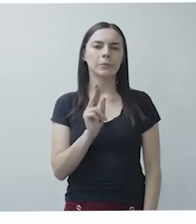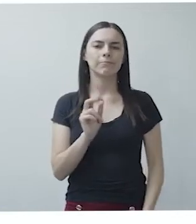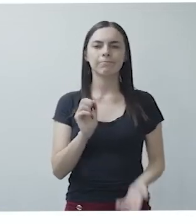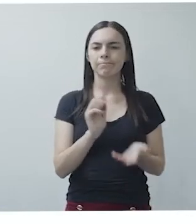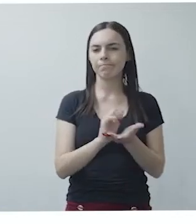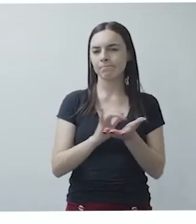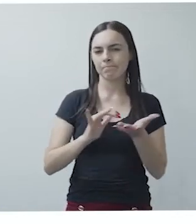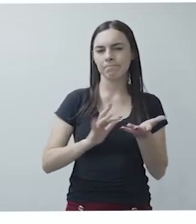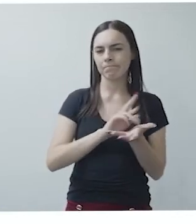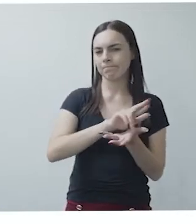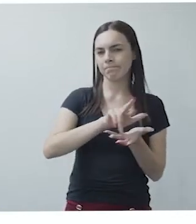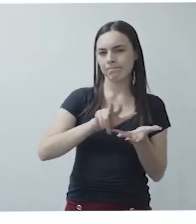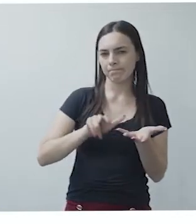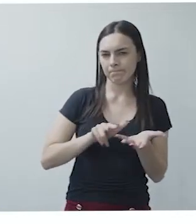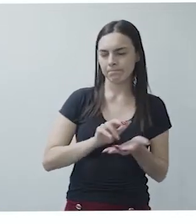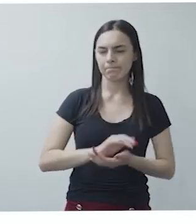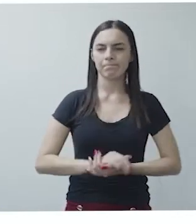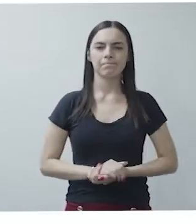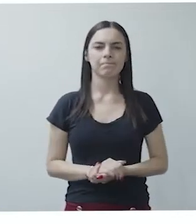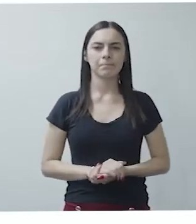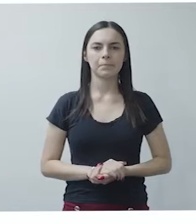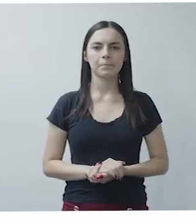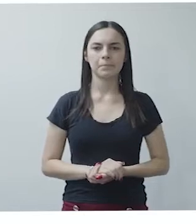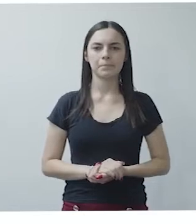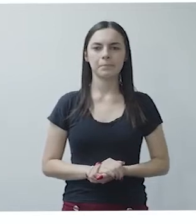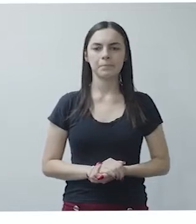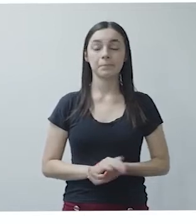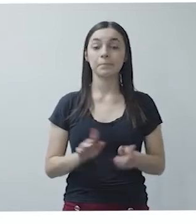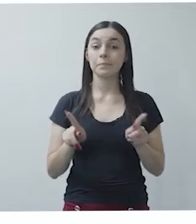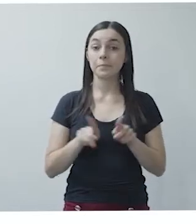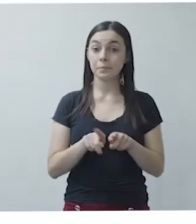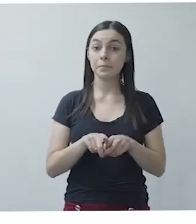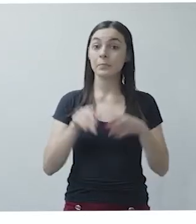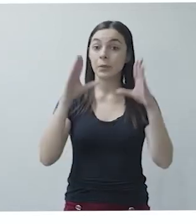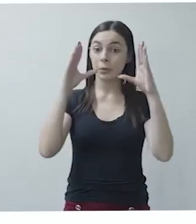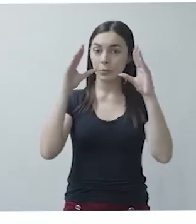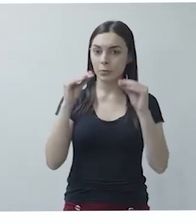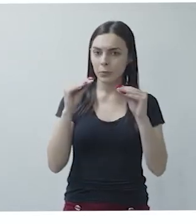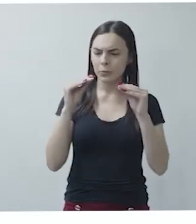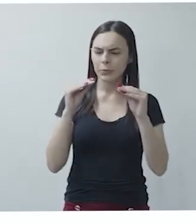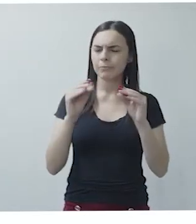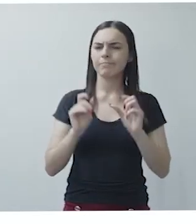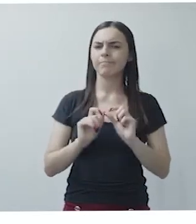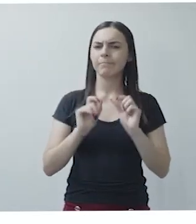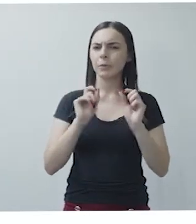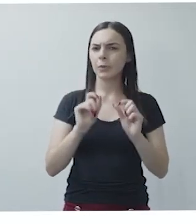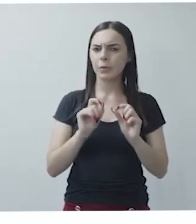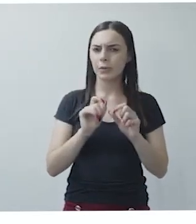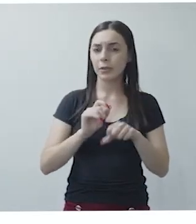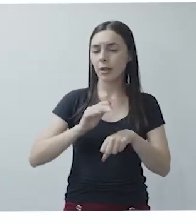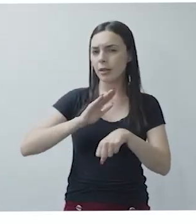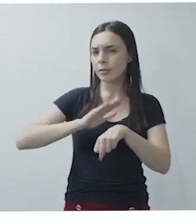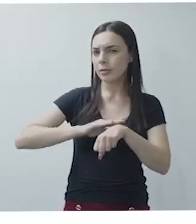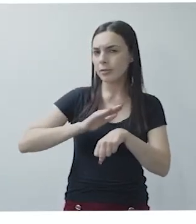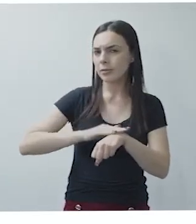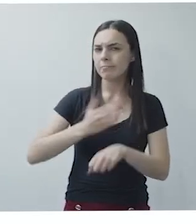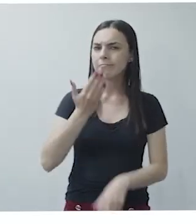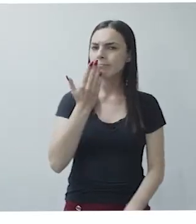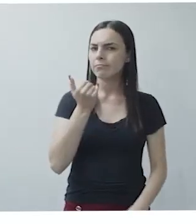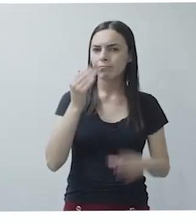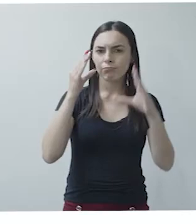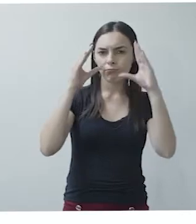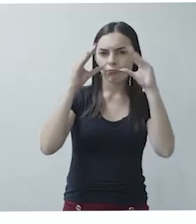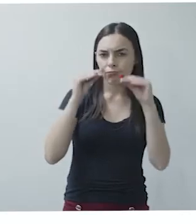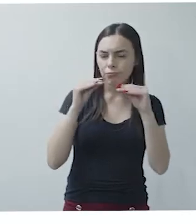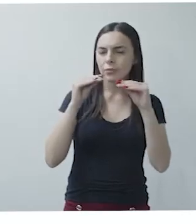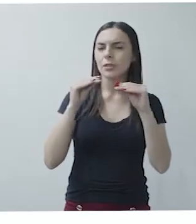algumas atividades. E também temos o período da noite. É o período que nós jantamos, né?